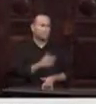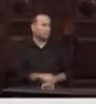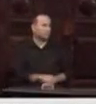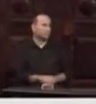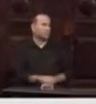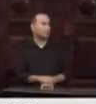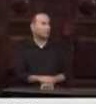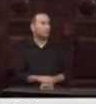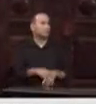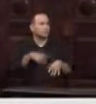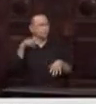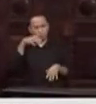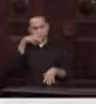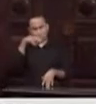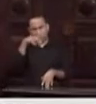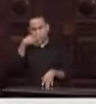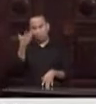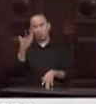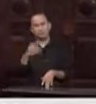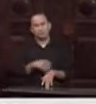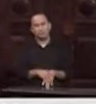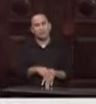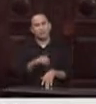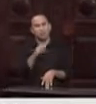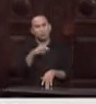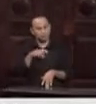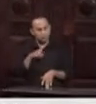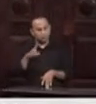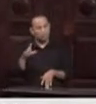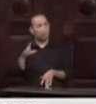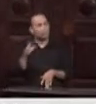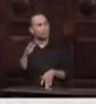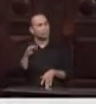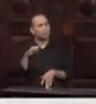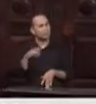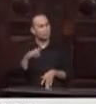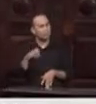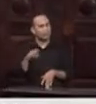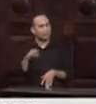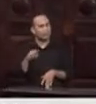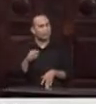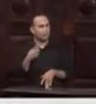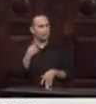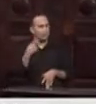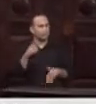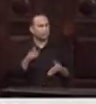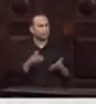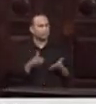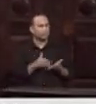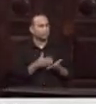na sexta-feira chuvosa, ao sul fluminense, em uma das agendas eu cumpri